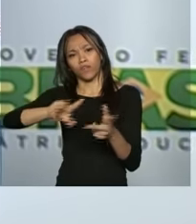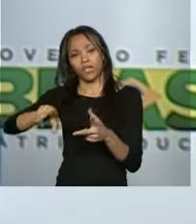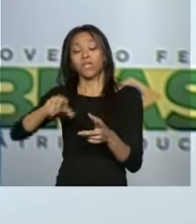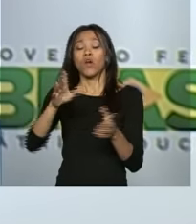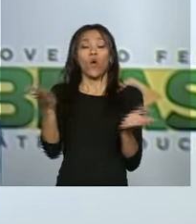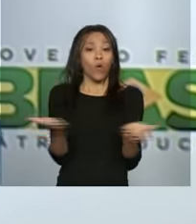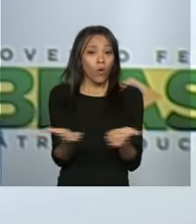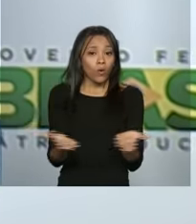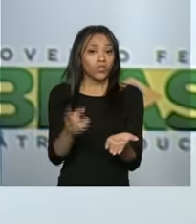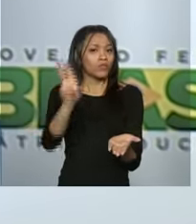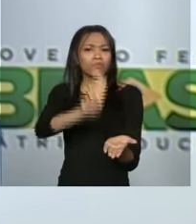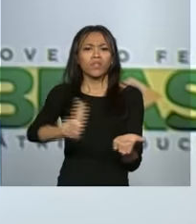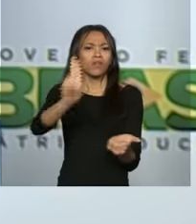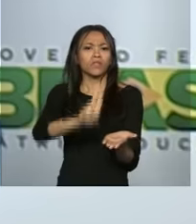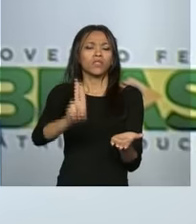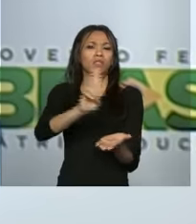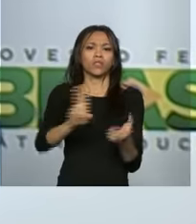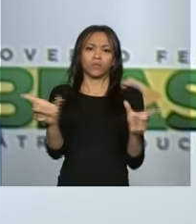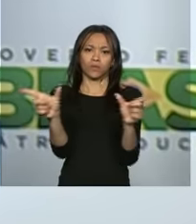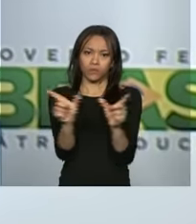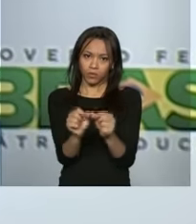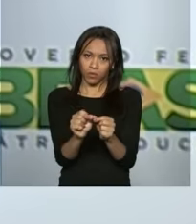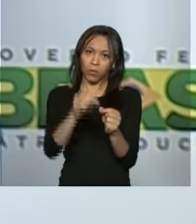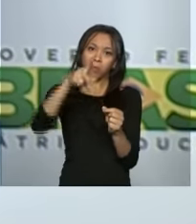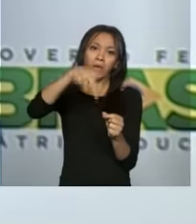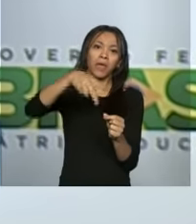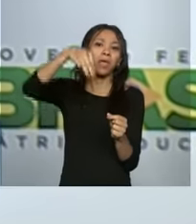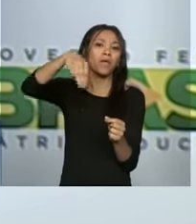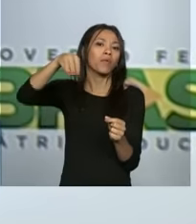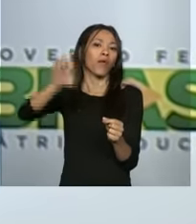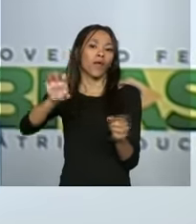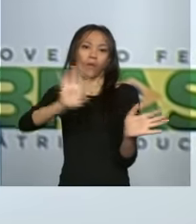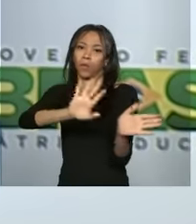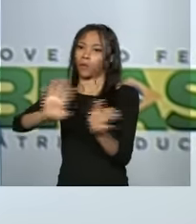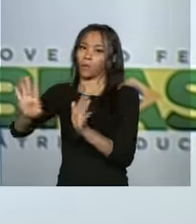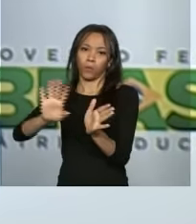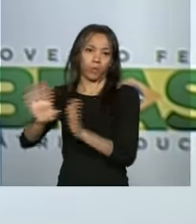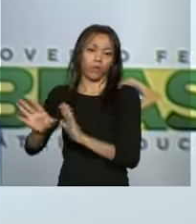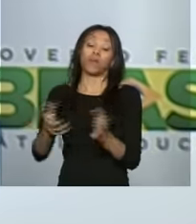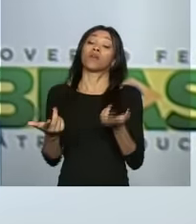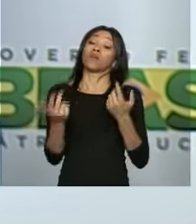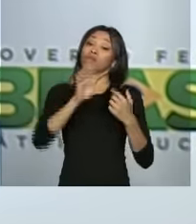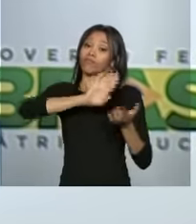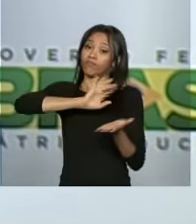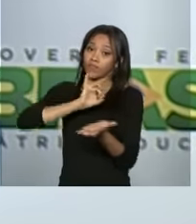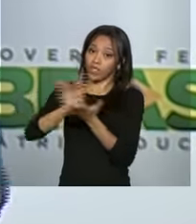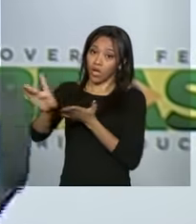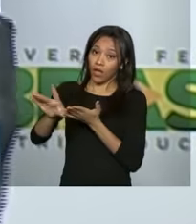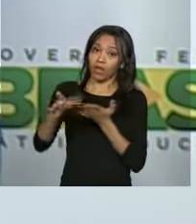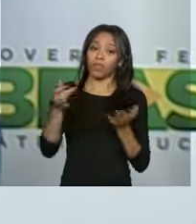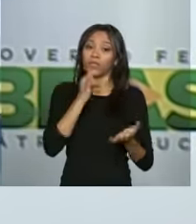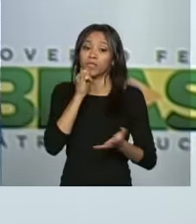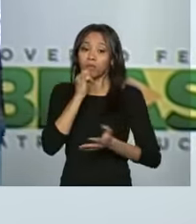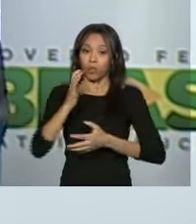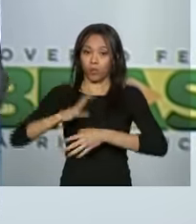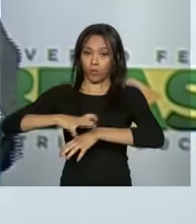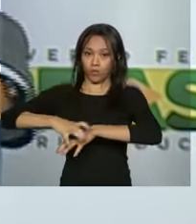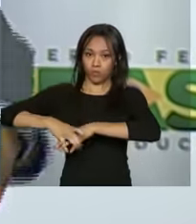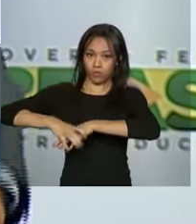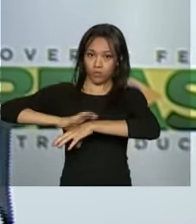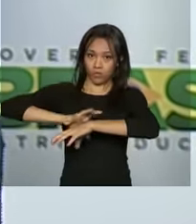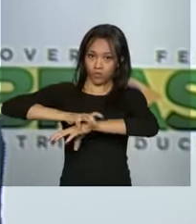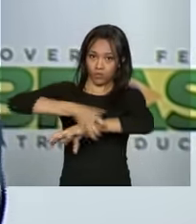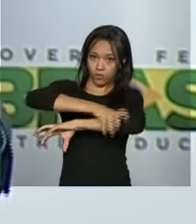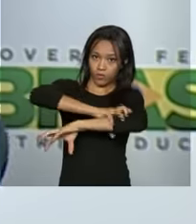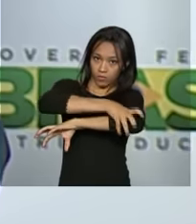tá se usando no caso específico a A nomenclatura dispositivos médicos implantáveis então aquele antebraço que você coloca lá né o a nova